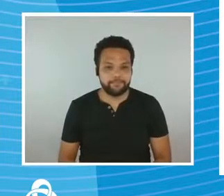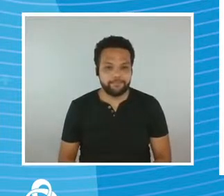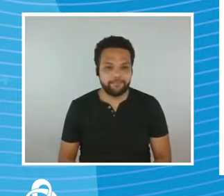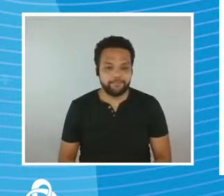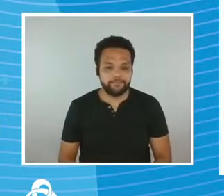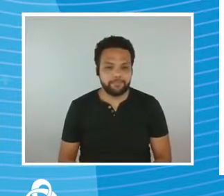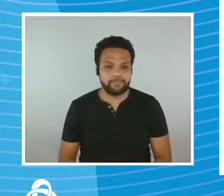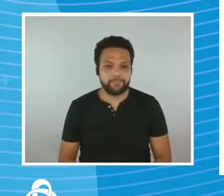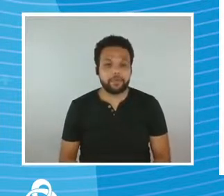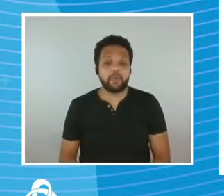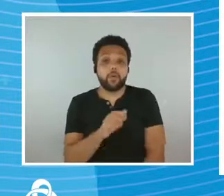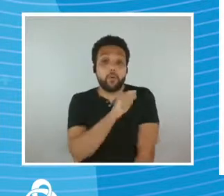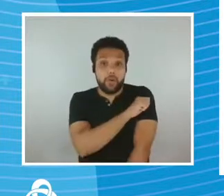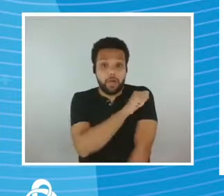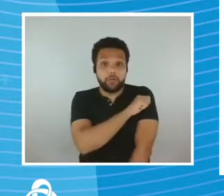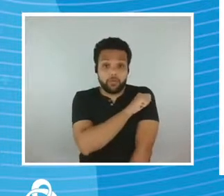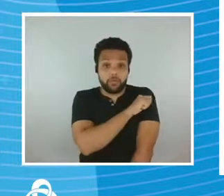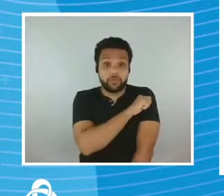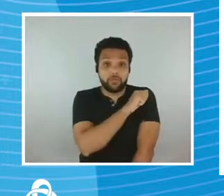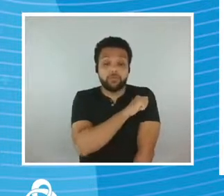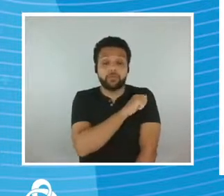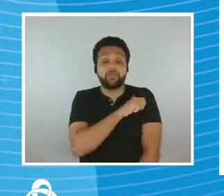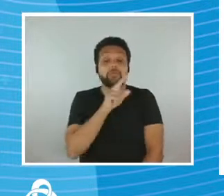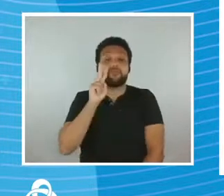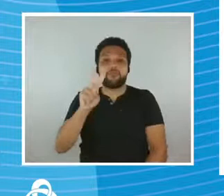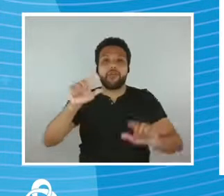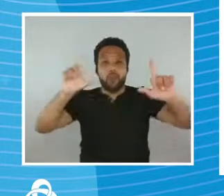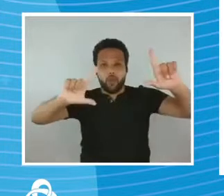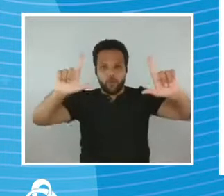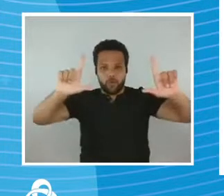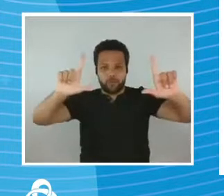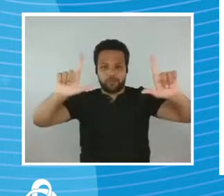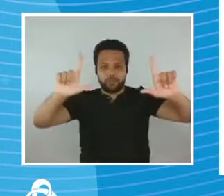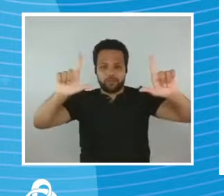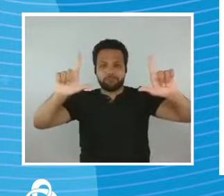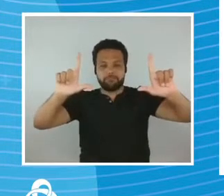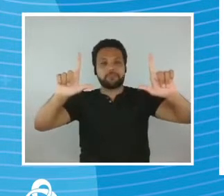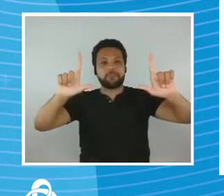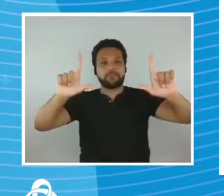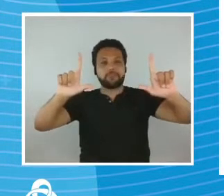O aluno oscila entre a lousa e os olhos da professora.